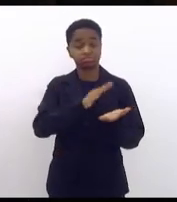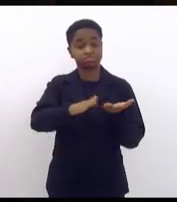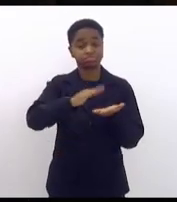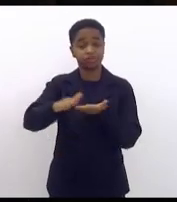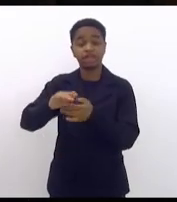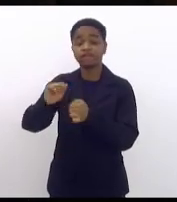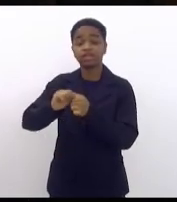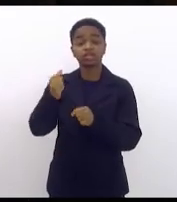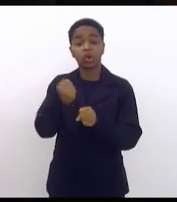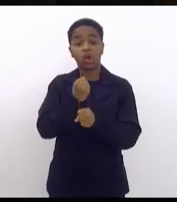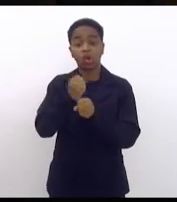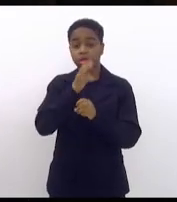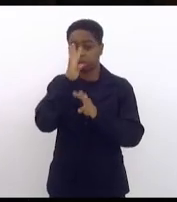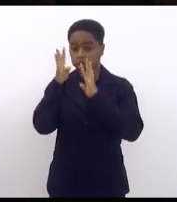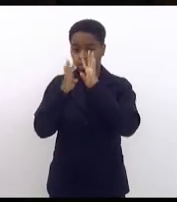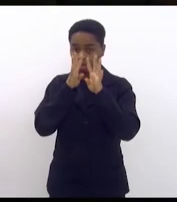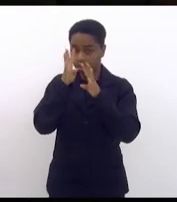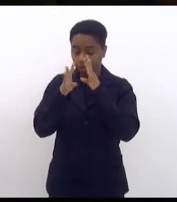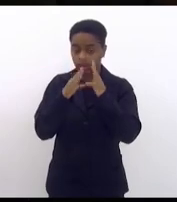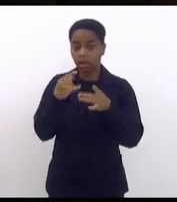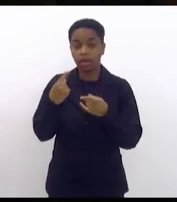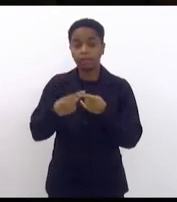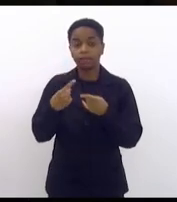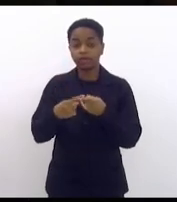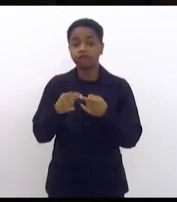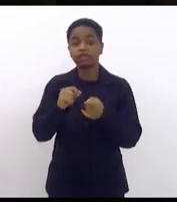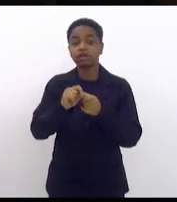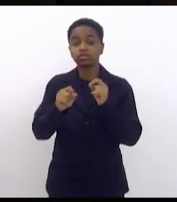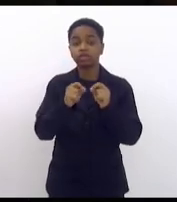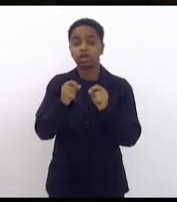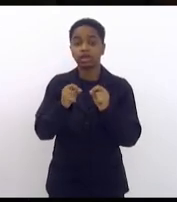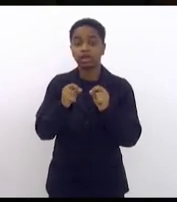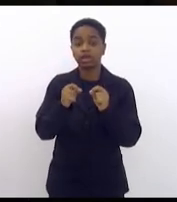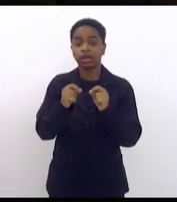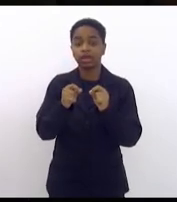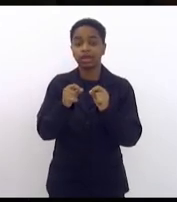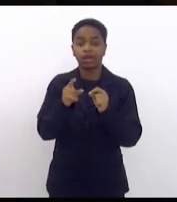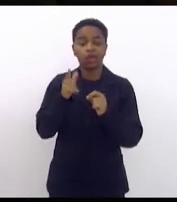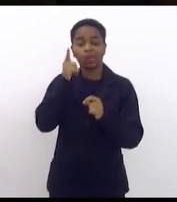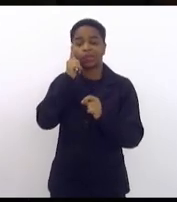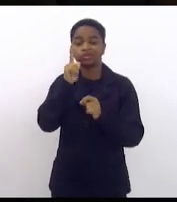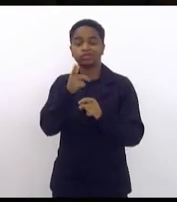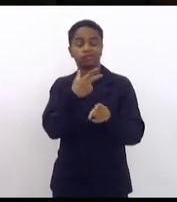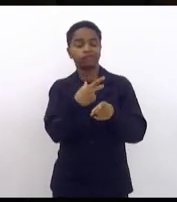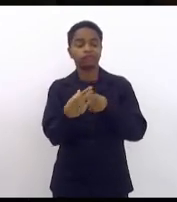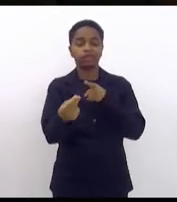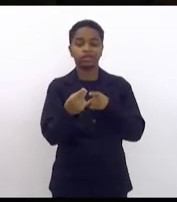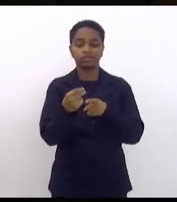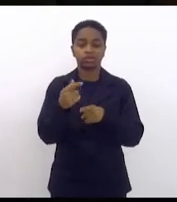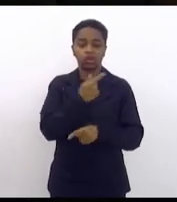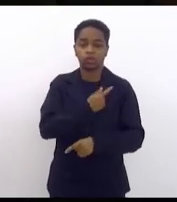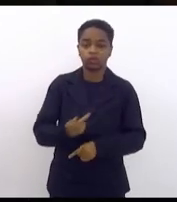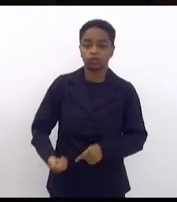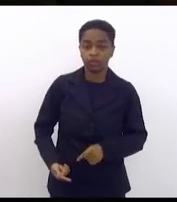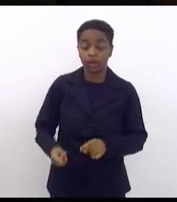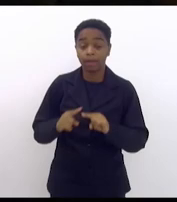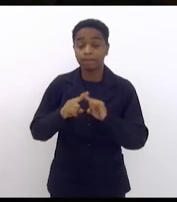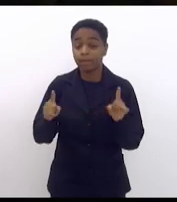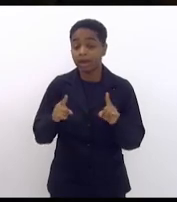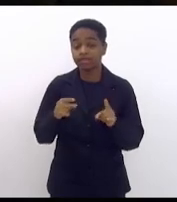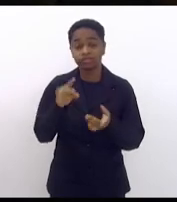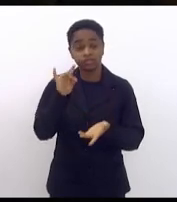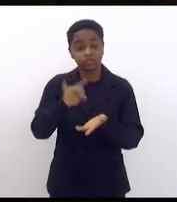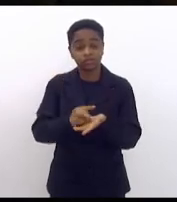obrinhas sem importância que serviram para aumentar o cacife eleitoral do governador, mas não